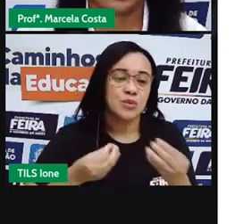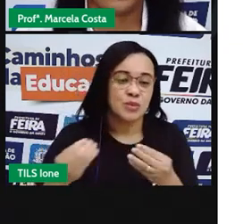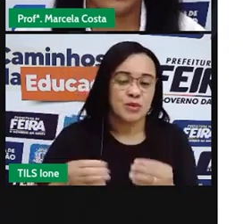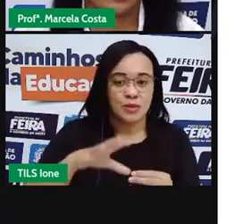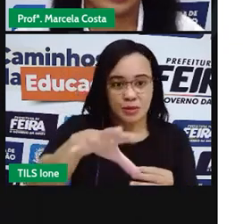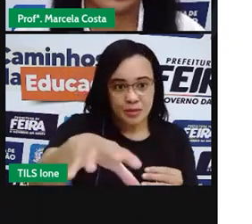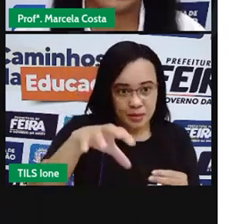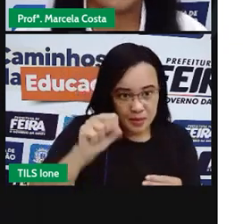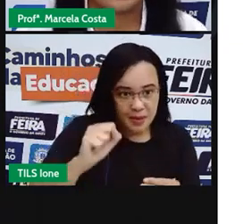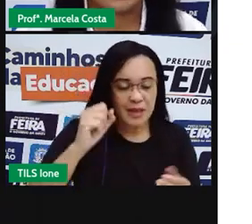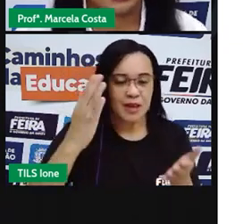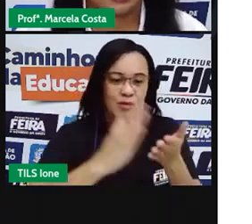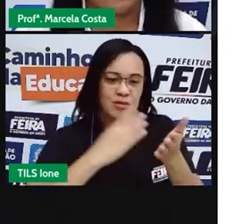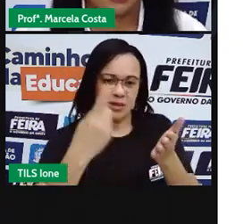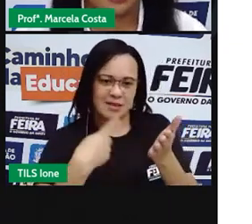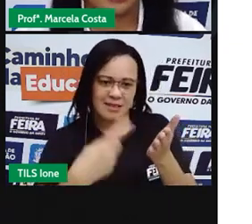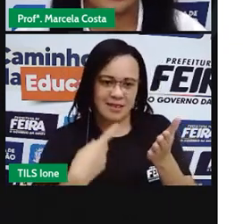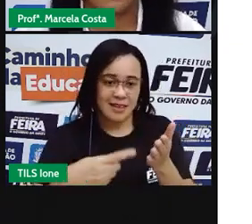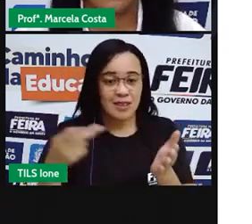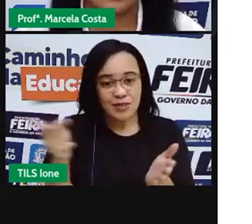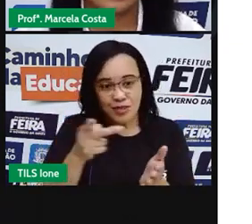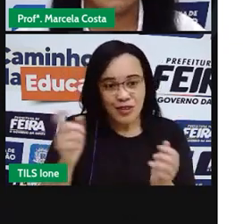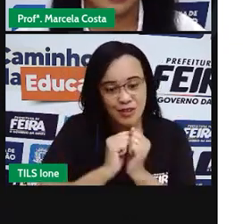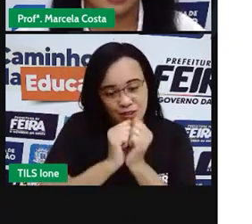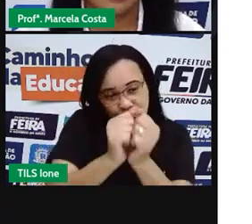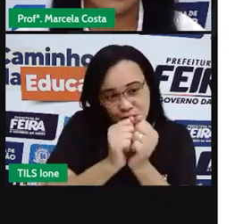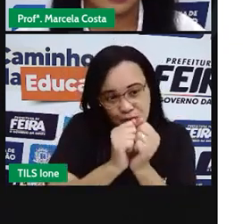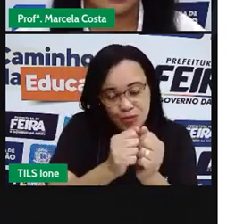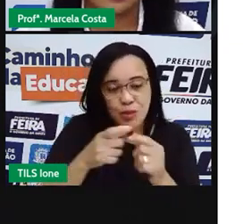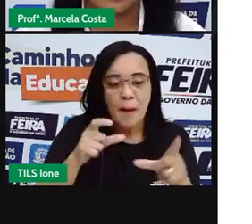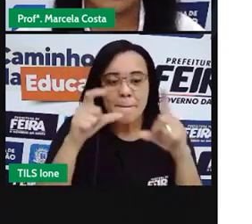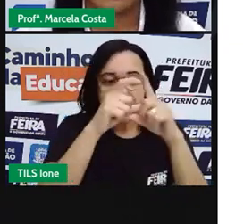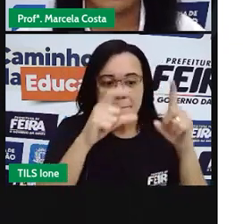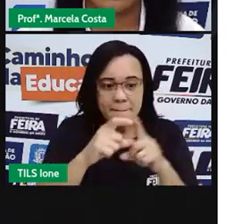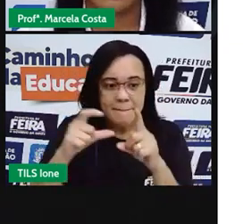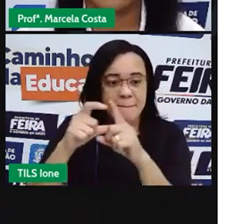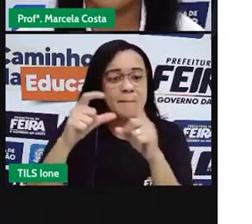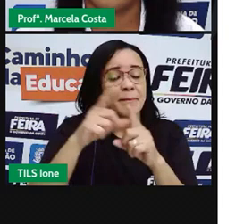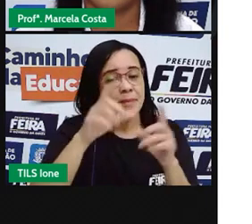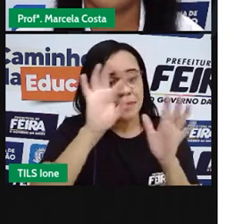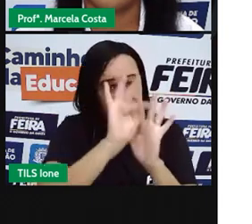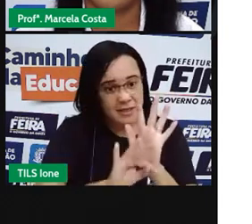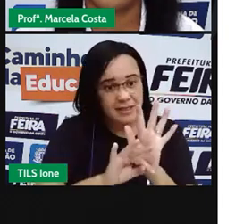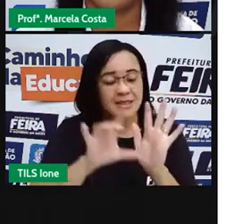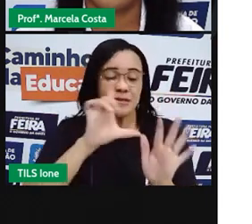para que juntos a gente escreva aí algumas palavras.